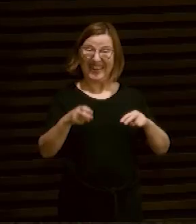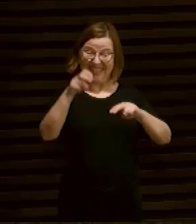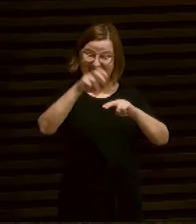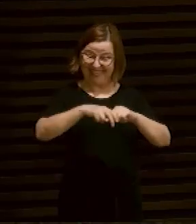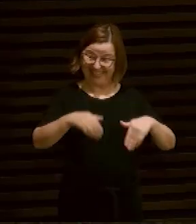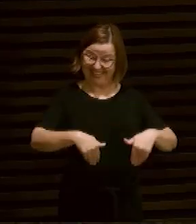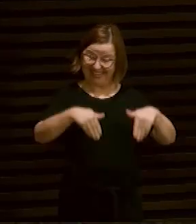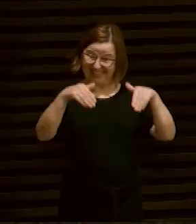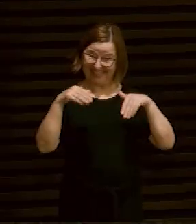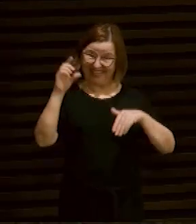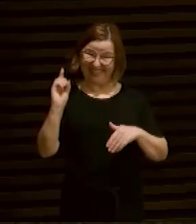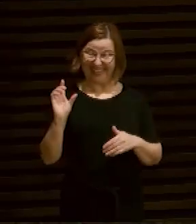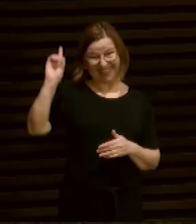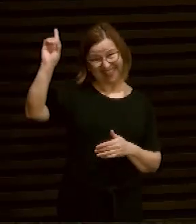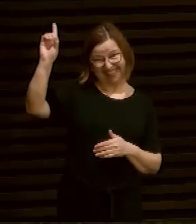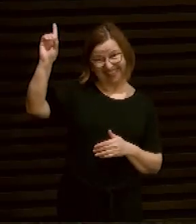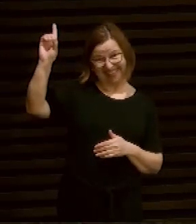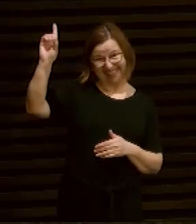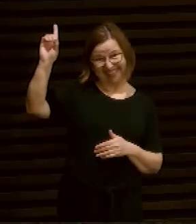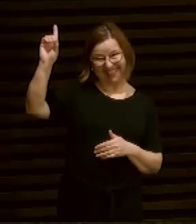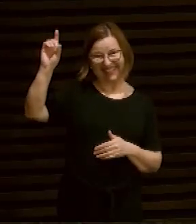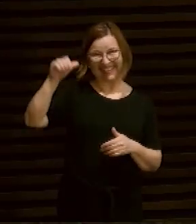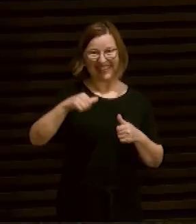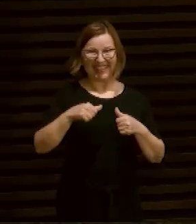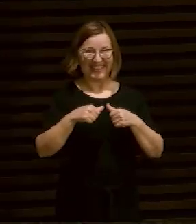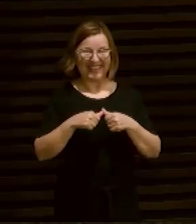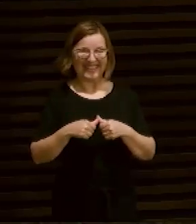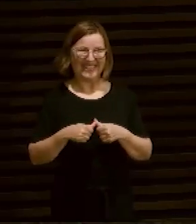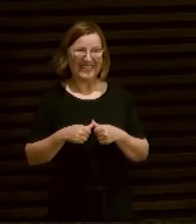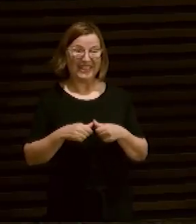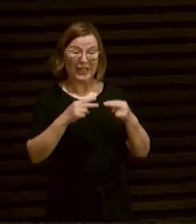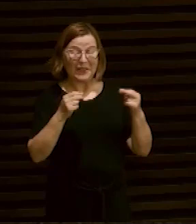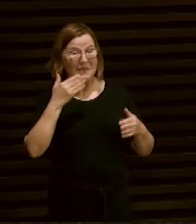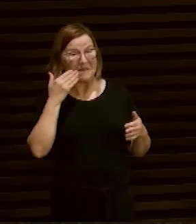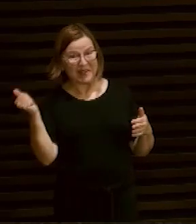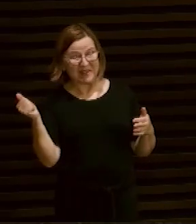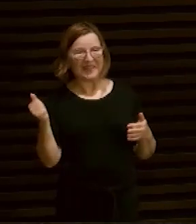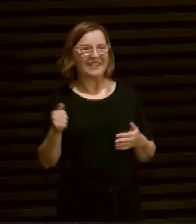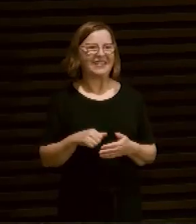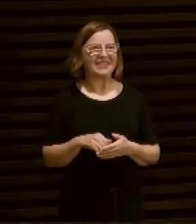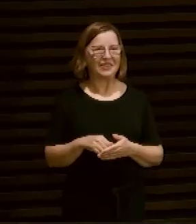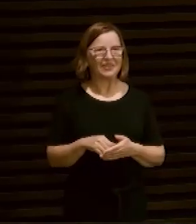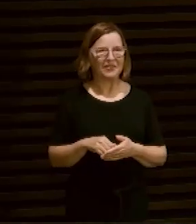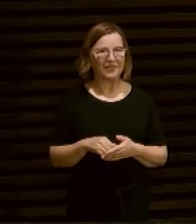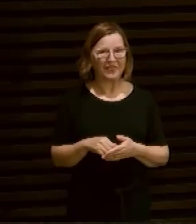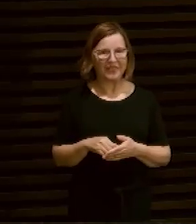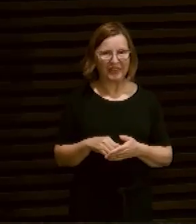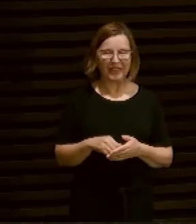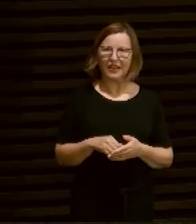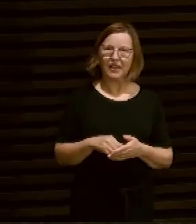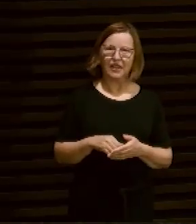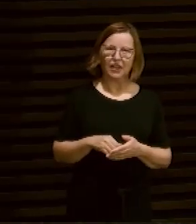aqui é o deboche mais perfeito. Vocês estão lutando contra o vencedor que já